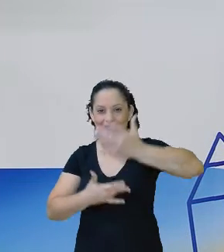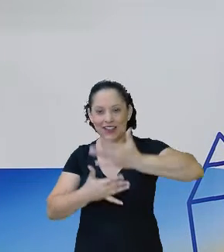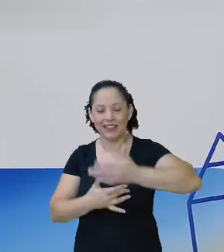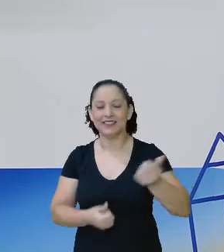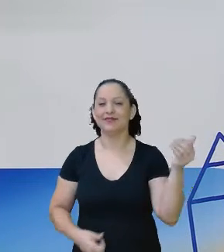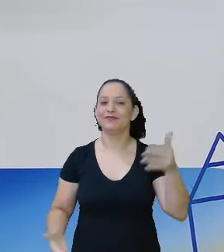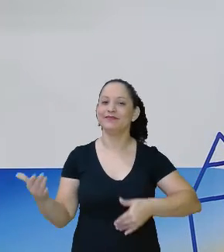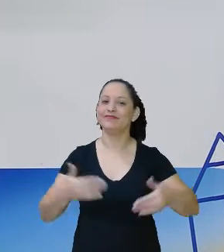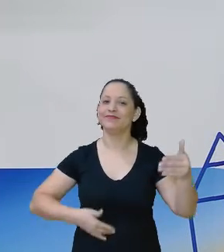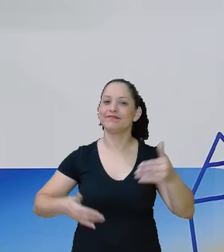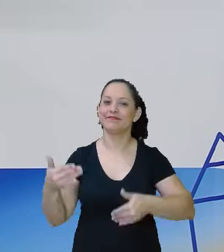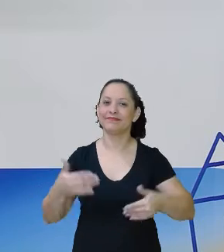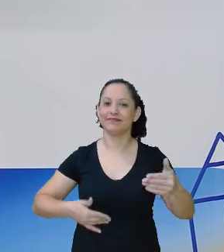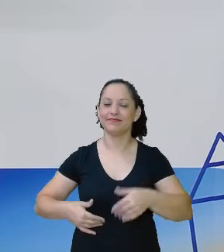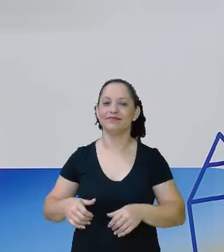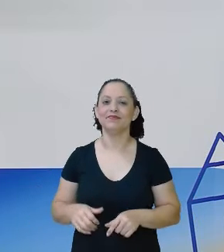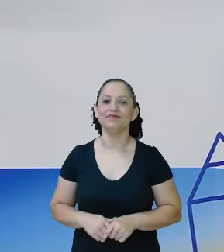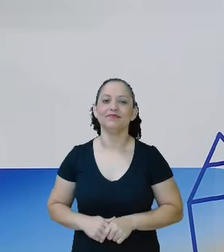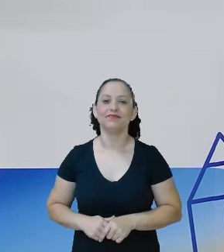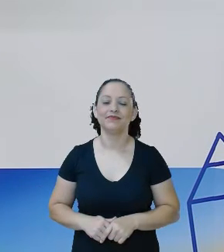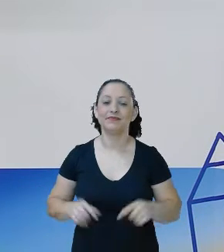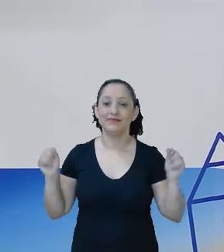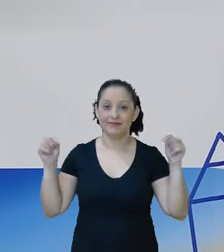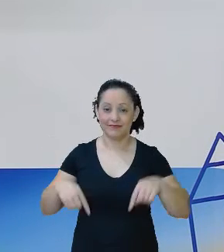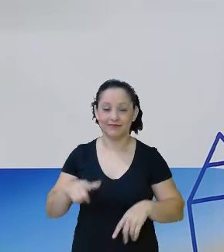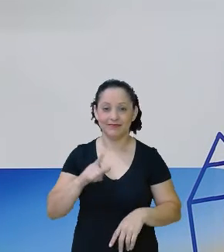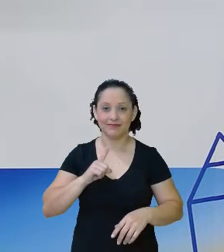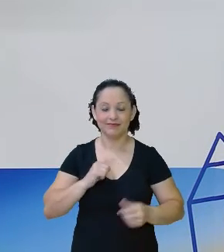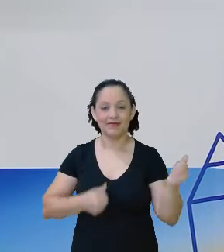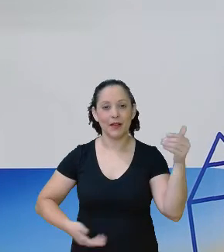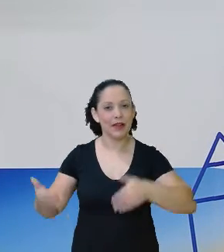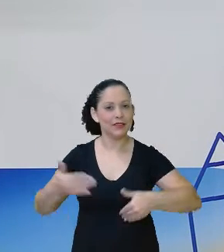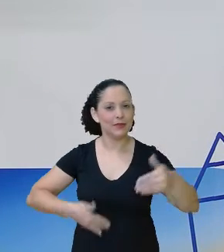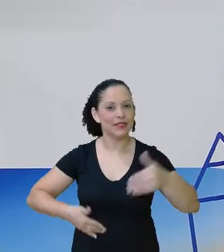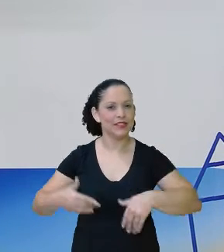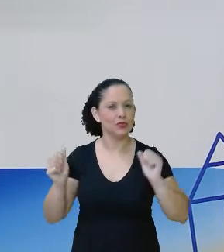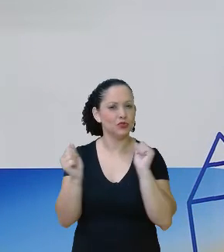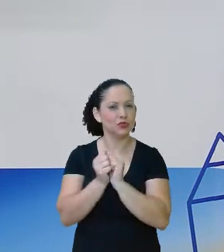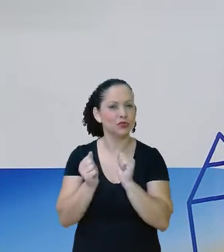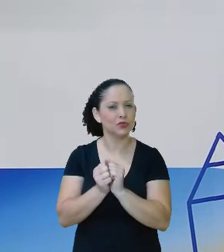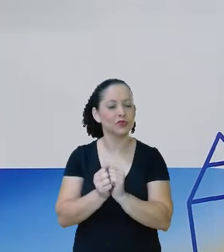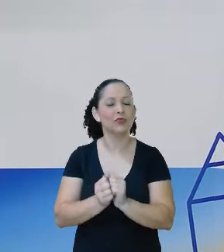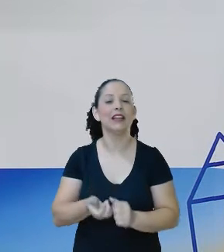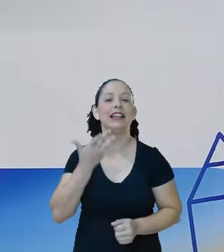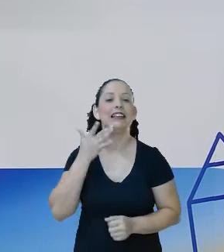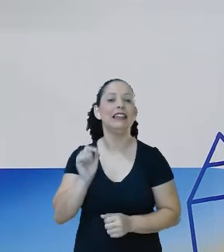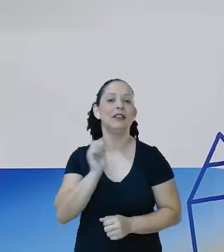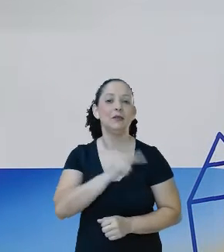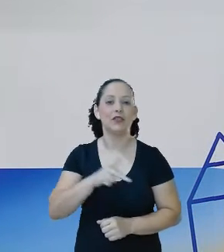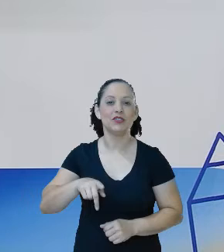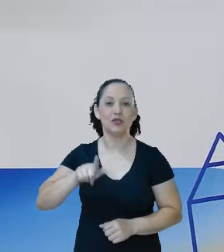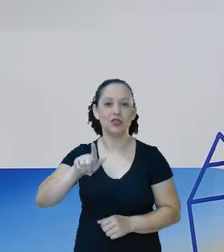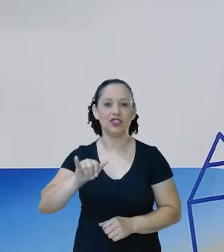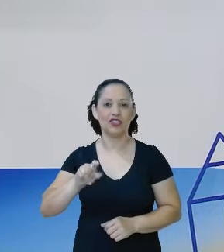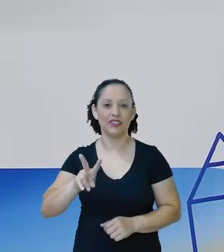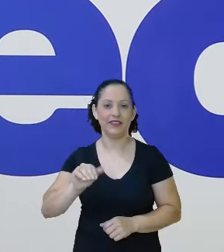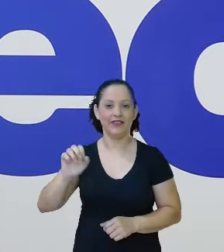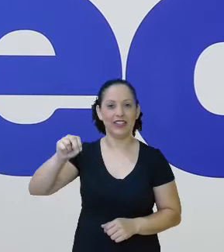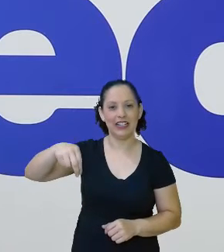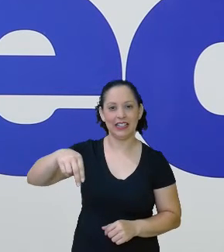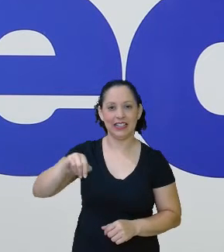para trazer esta participação, está aqui com a gente o professor Givanilson Soares. Bom dia, professor.